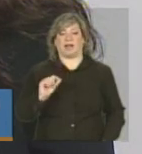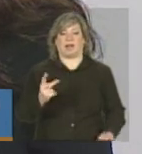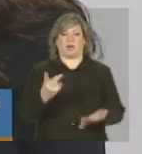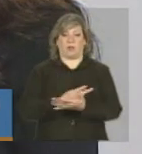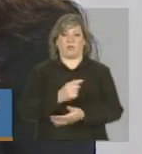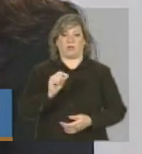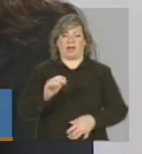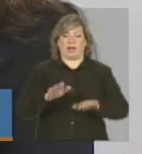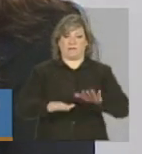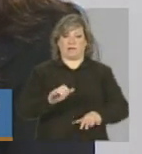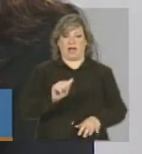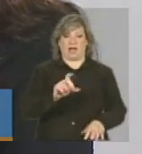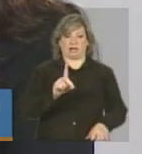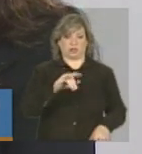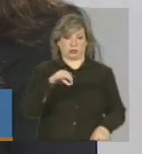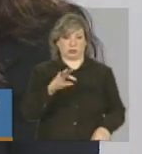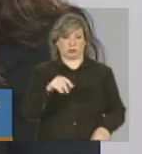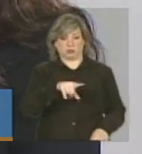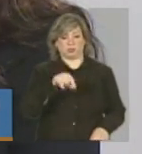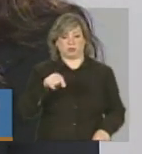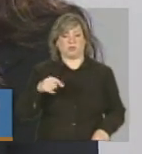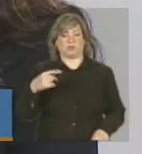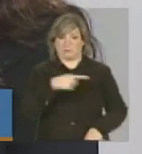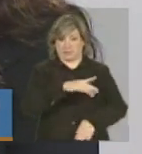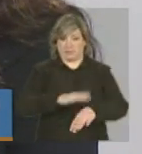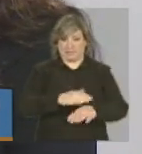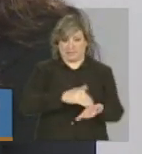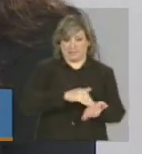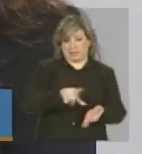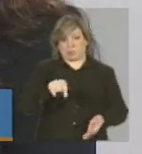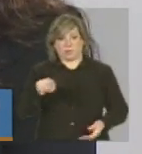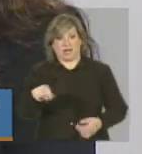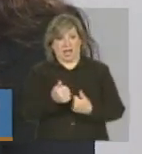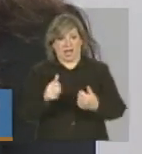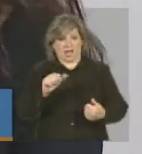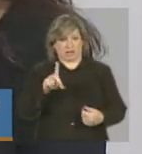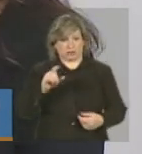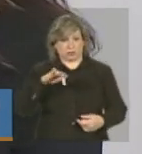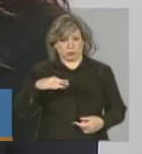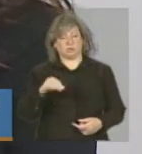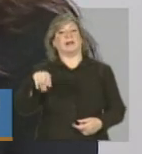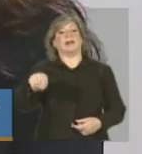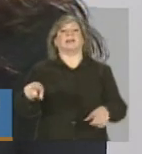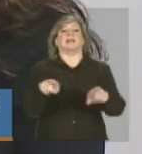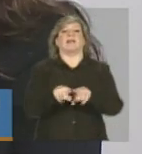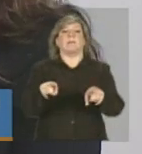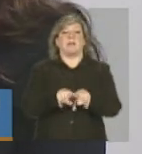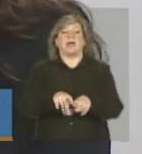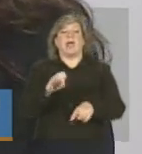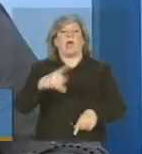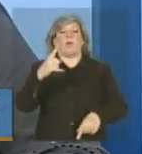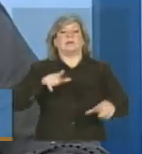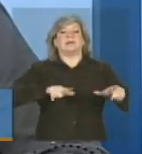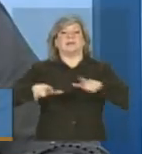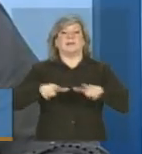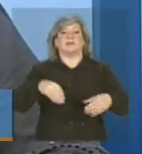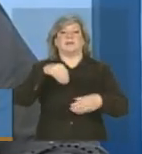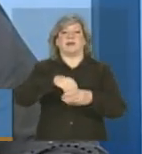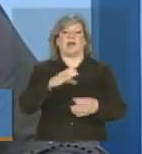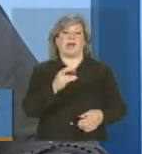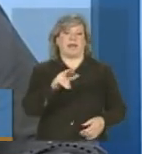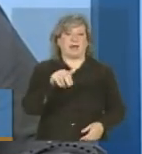de que o adjunto indicado pelo secretário também ele é um trabalhador do CRAS